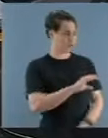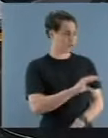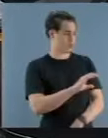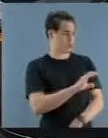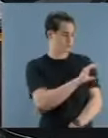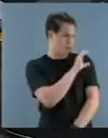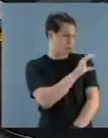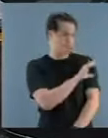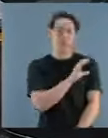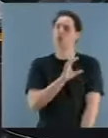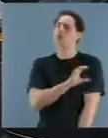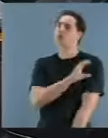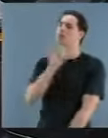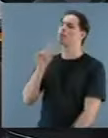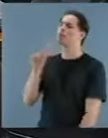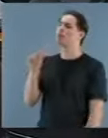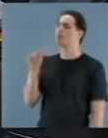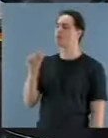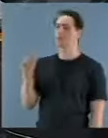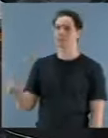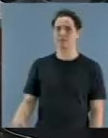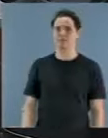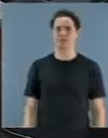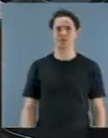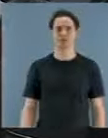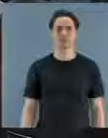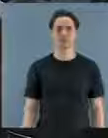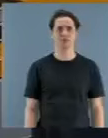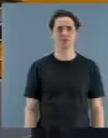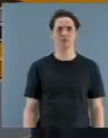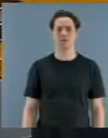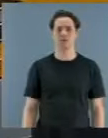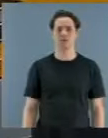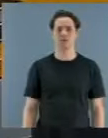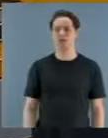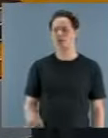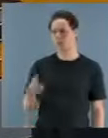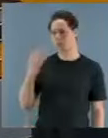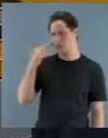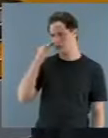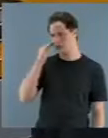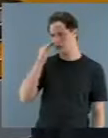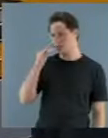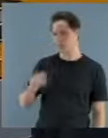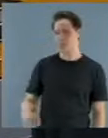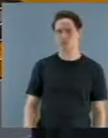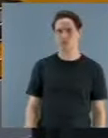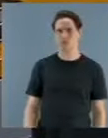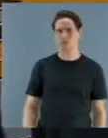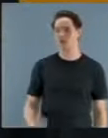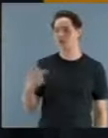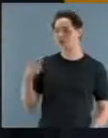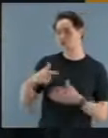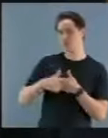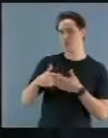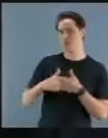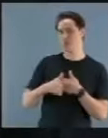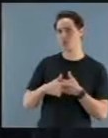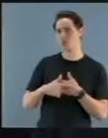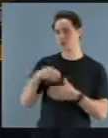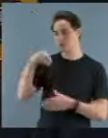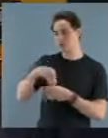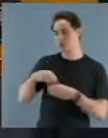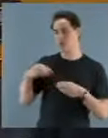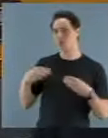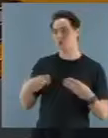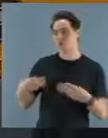desculpe? Coordenador de quê do Ministério do Turismo? Só para eu entender a mudança de função. Sua função no Ministério do Turismo, qual era?